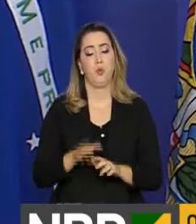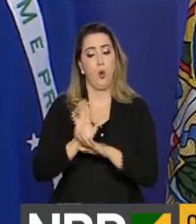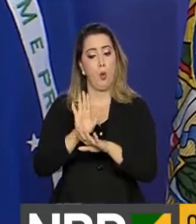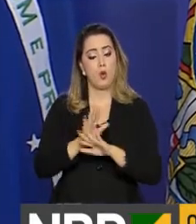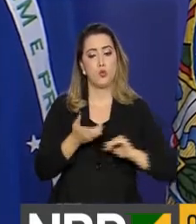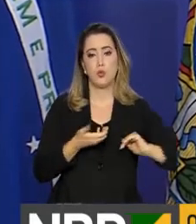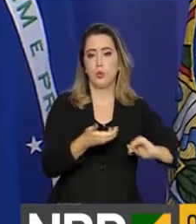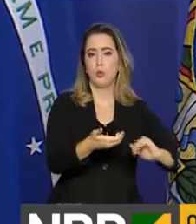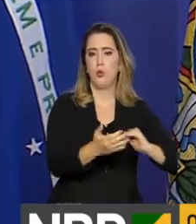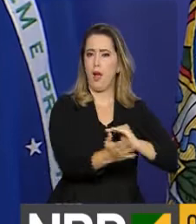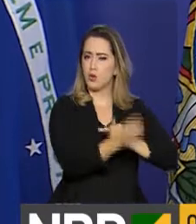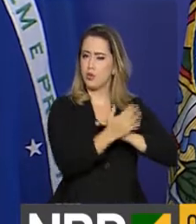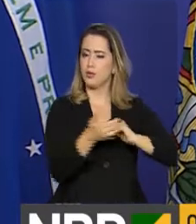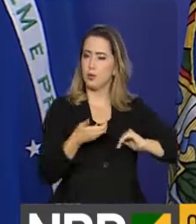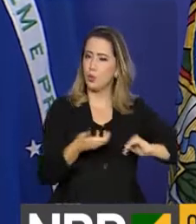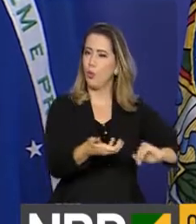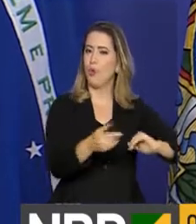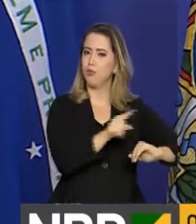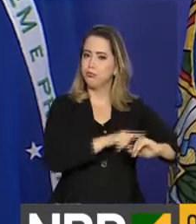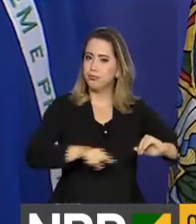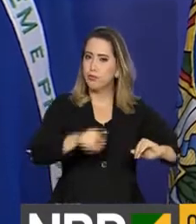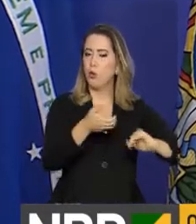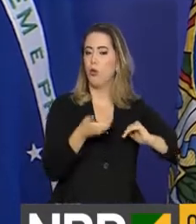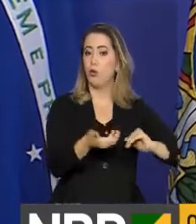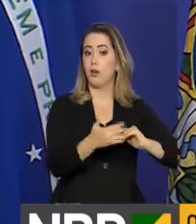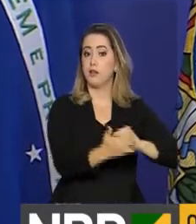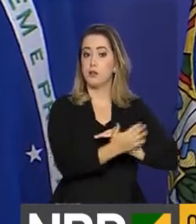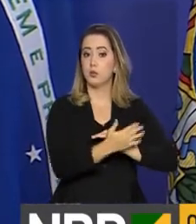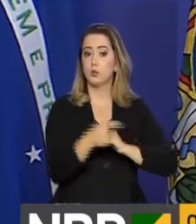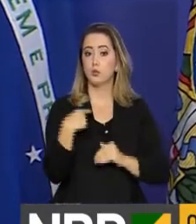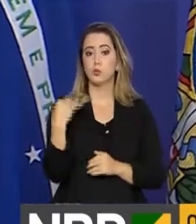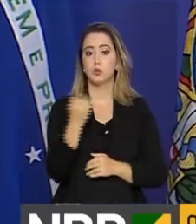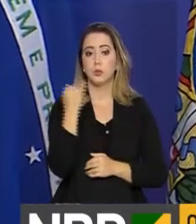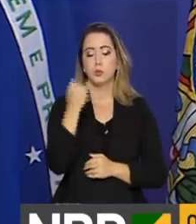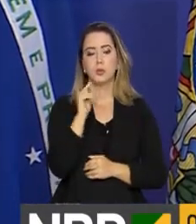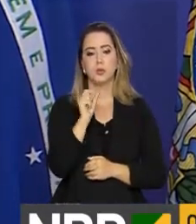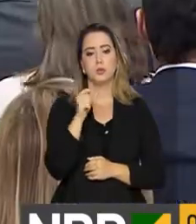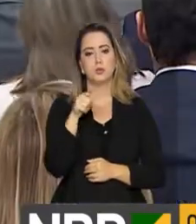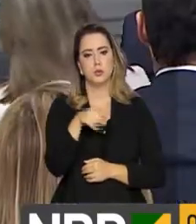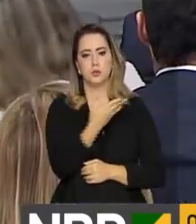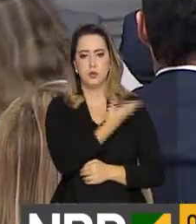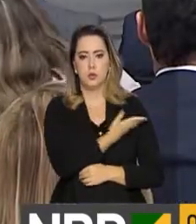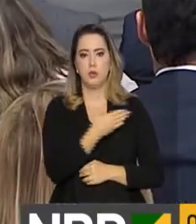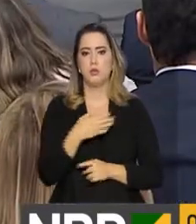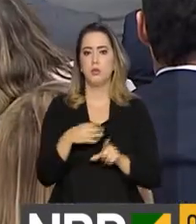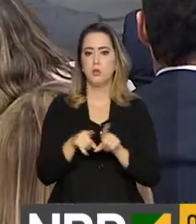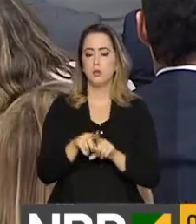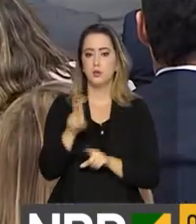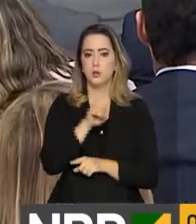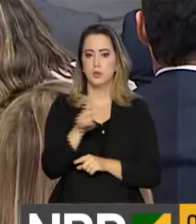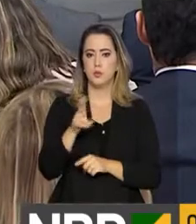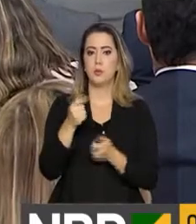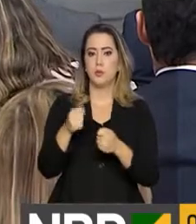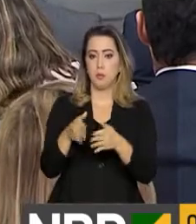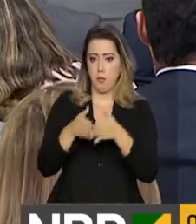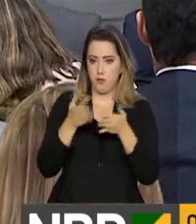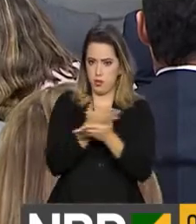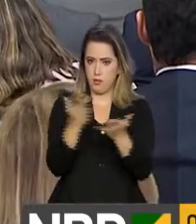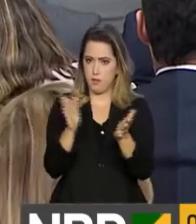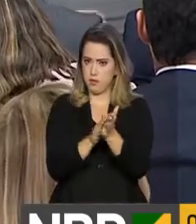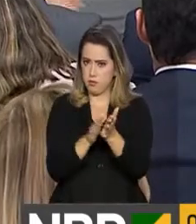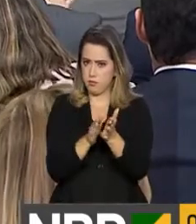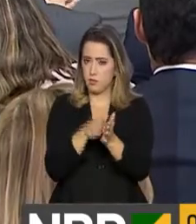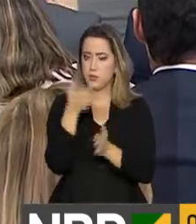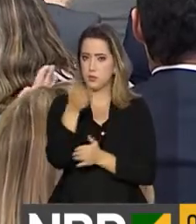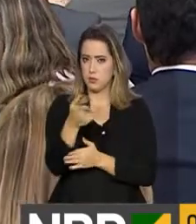nacional está aí o alex canziani não é até pediu aplauso eu tbm me